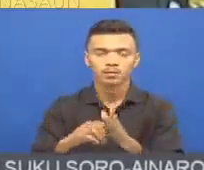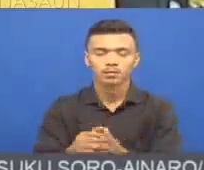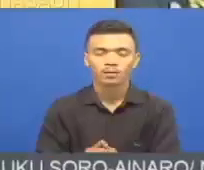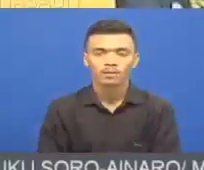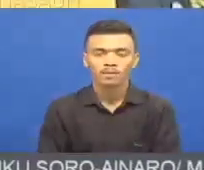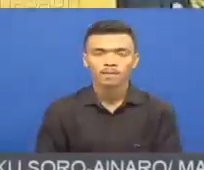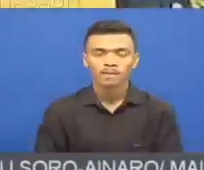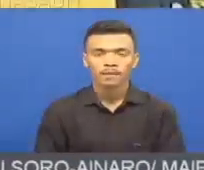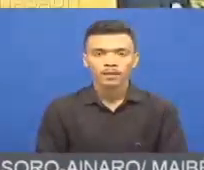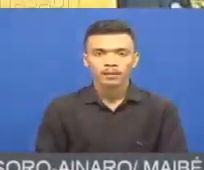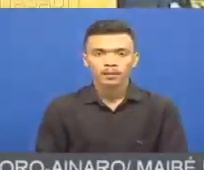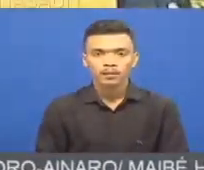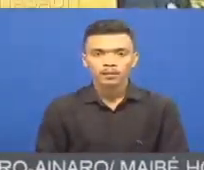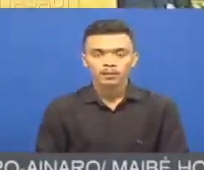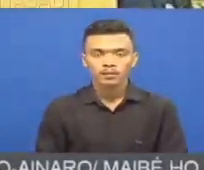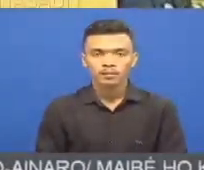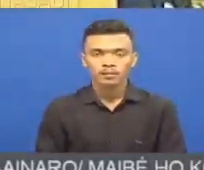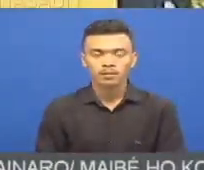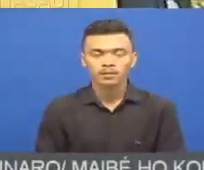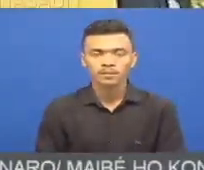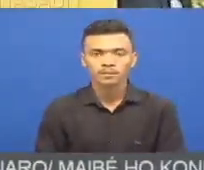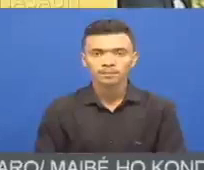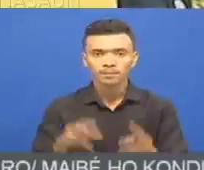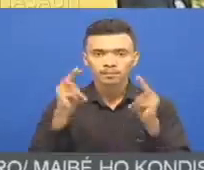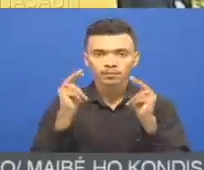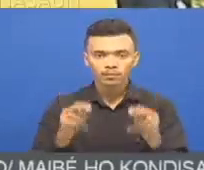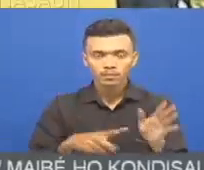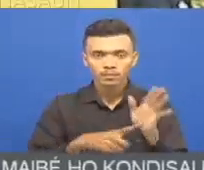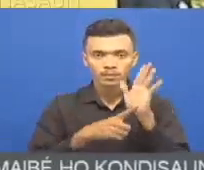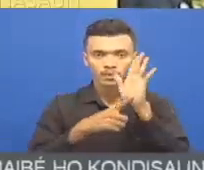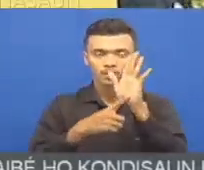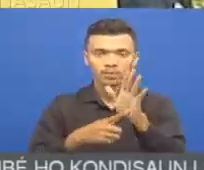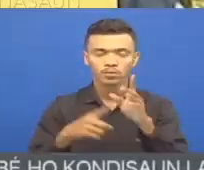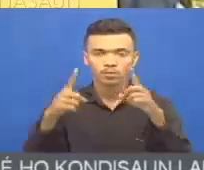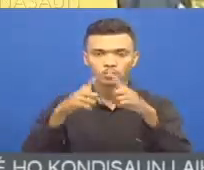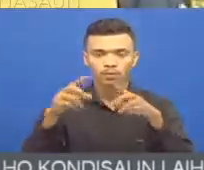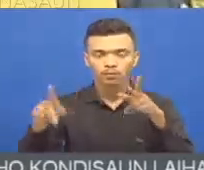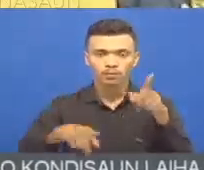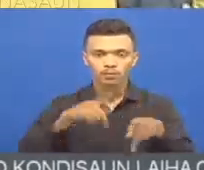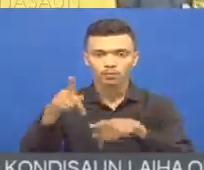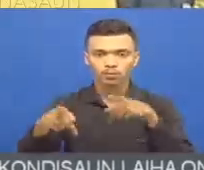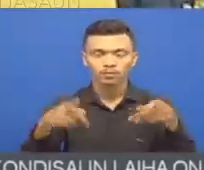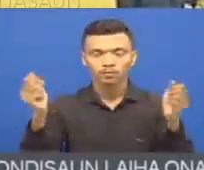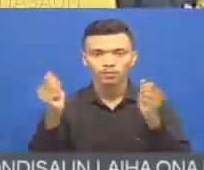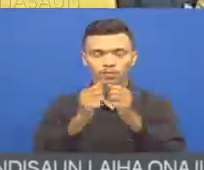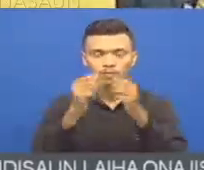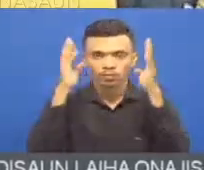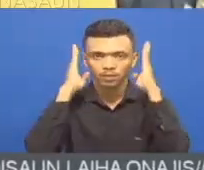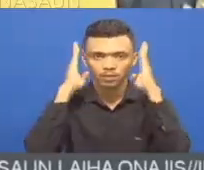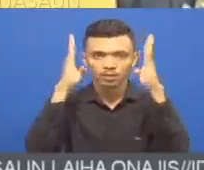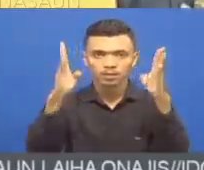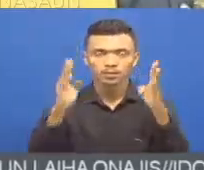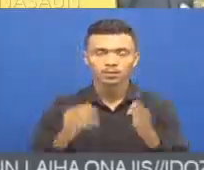E funcionário público tem a tudo para o povo e tem integridade. Dané, se servidor Estado, né, bem? E